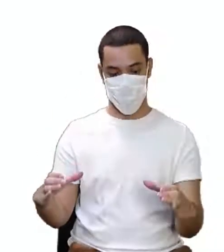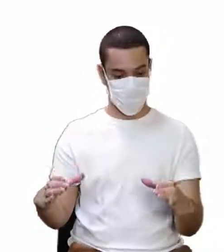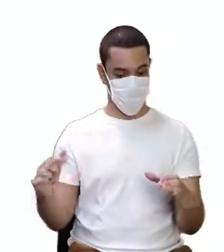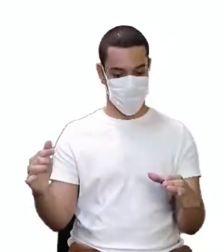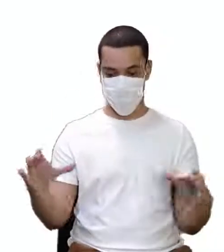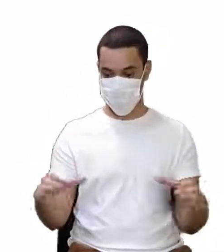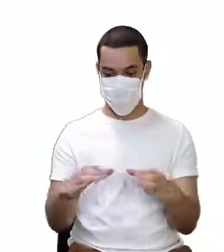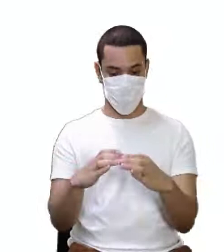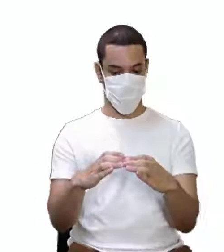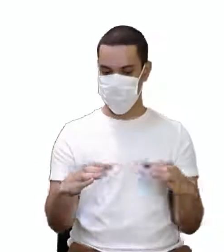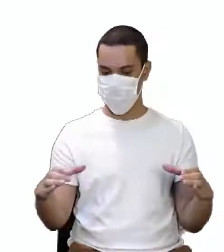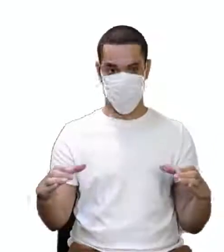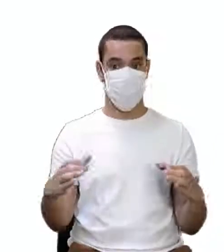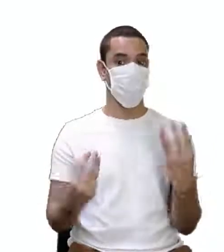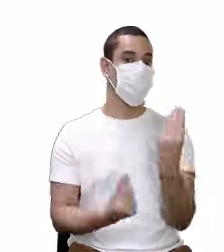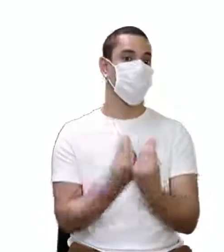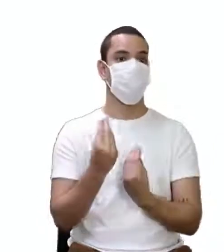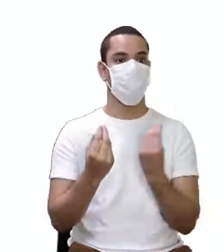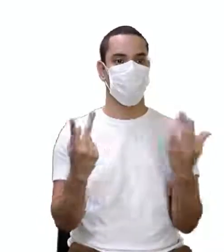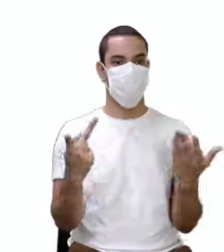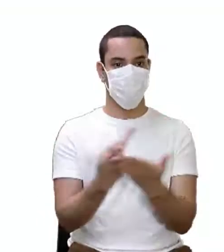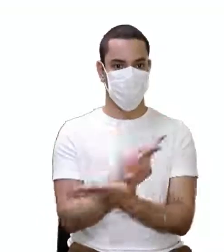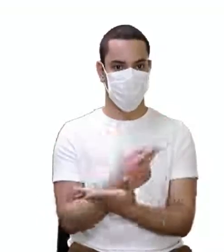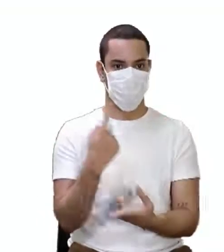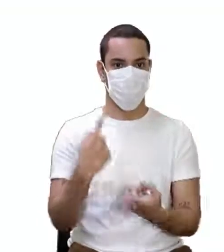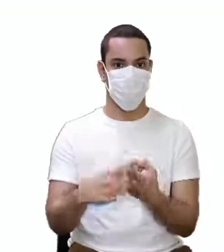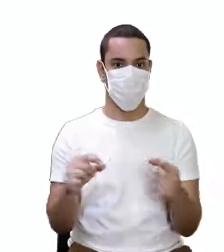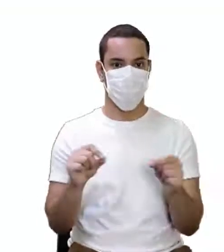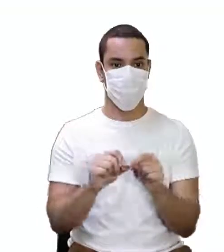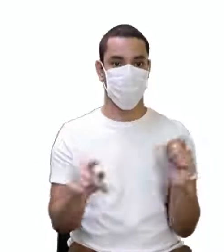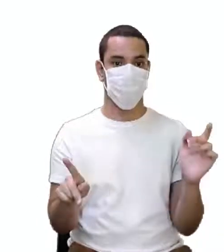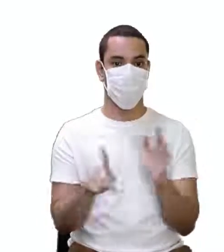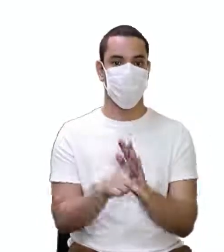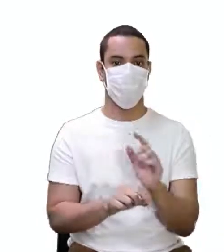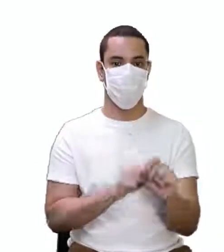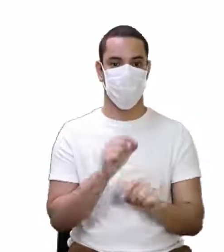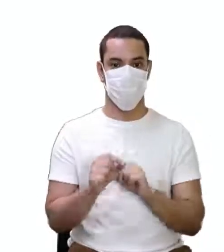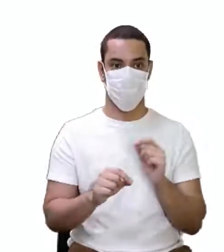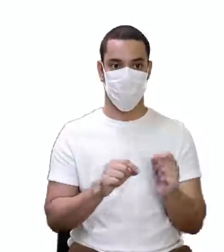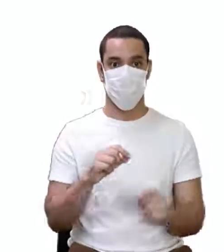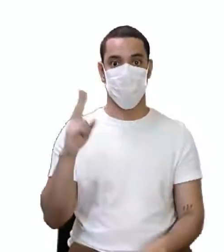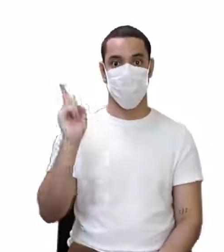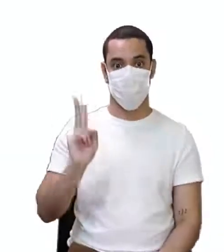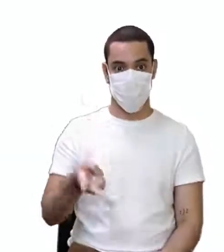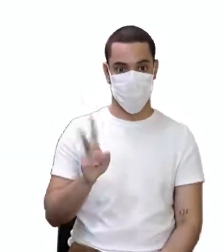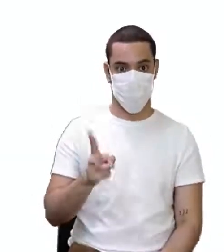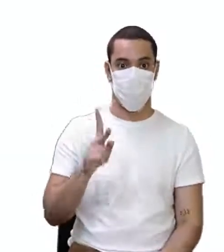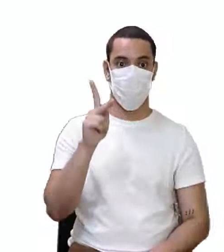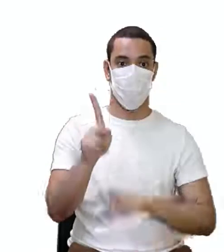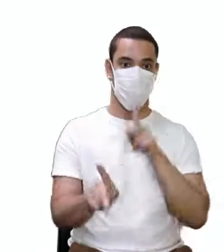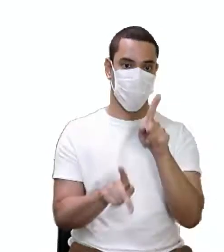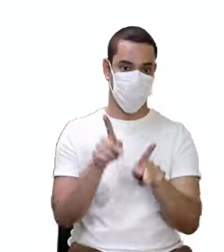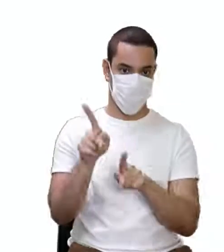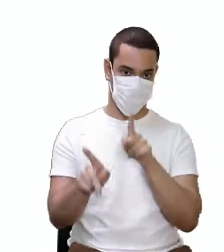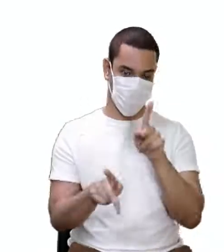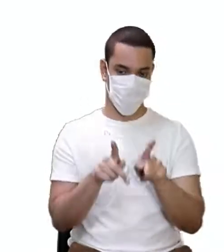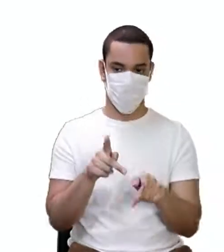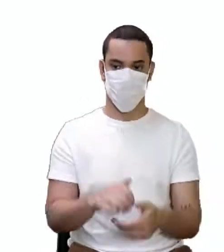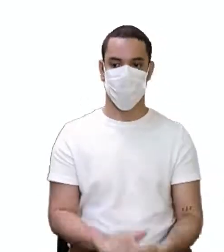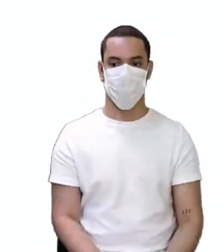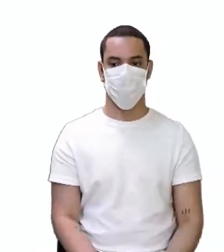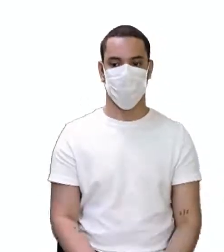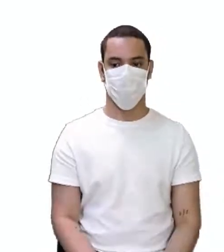isolamentos biológicos que fazem parte do organismo desses indivíduos nessas populações. Olha